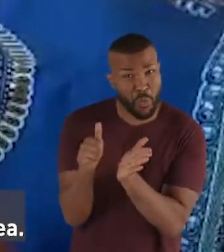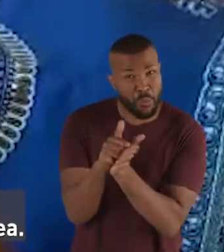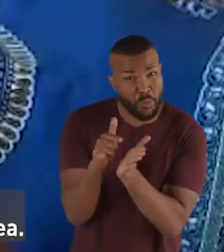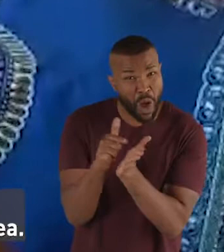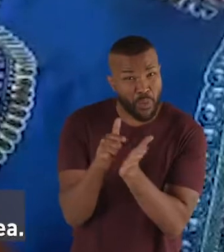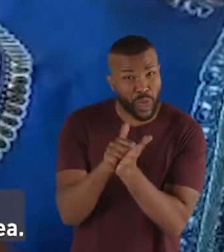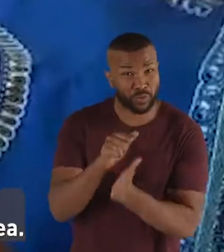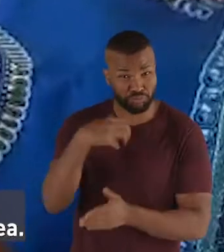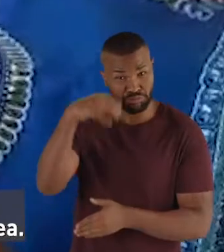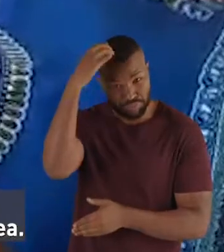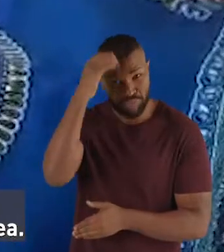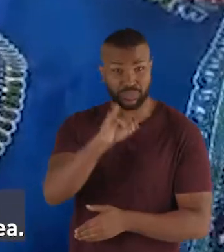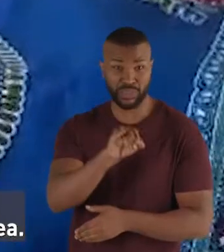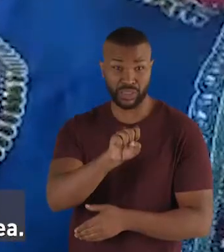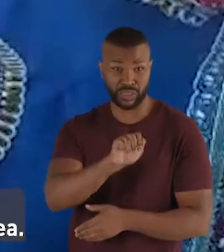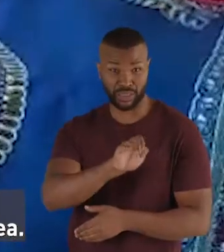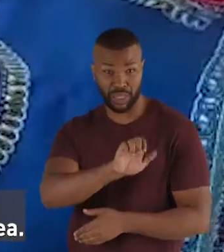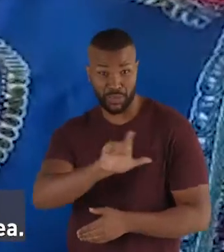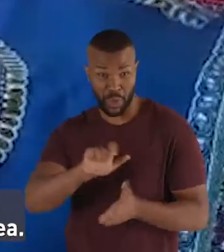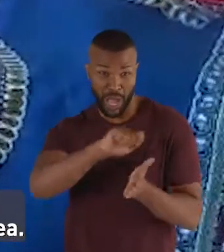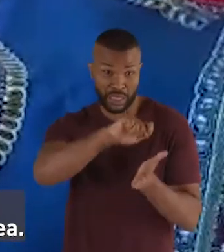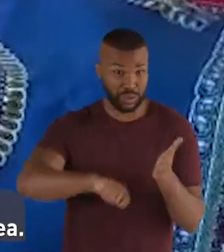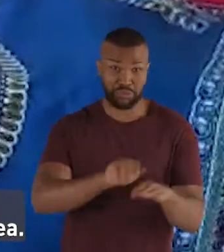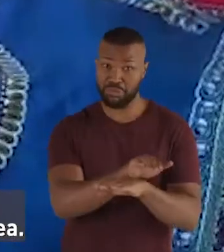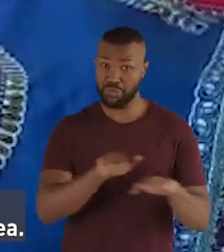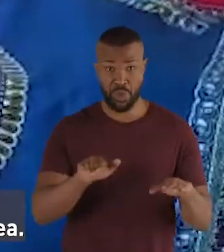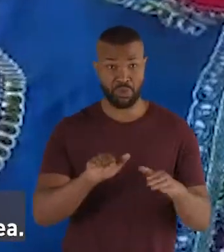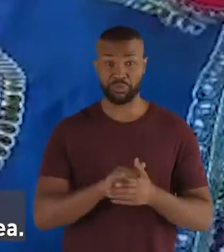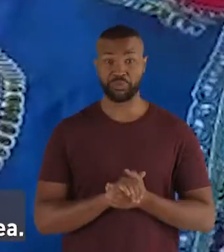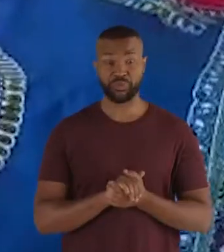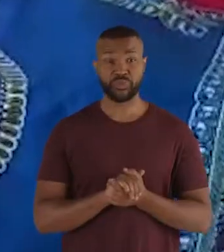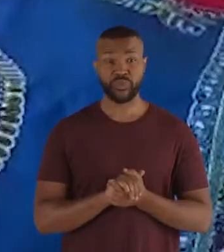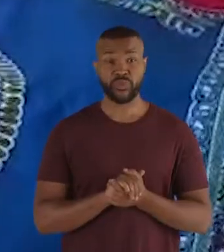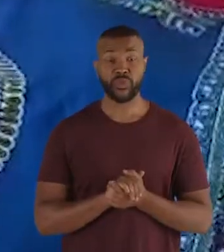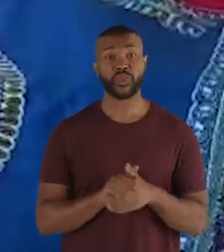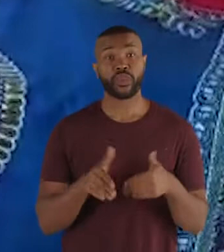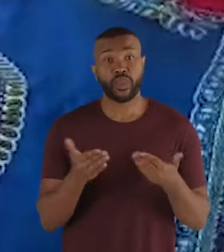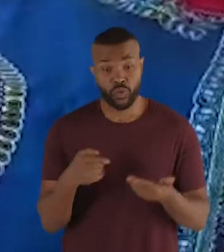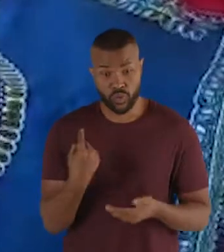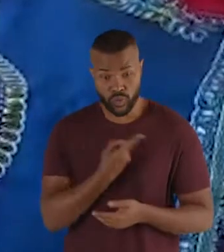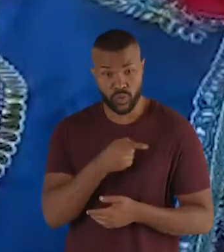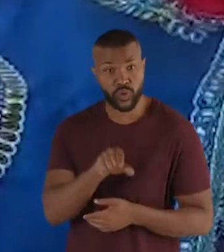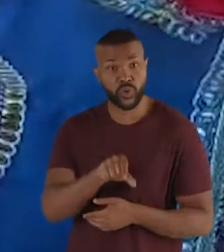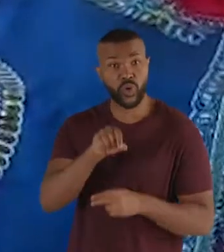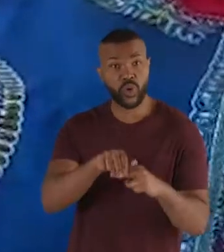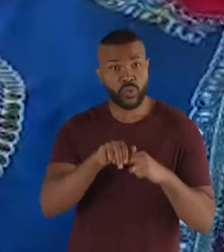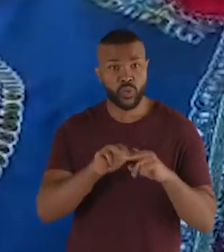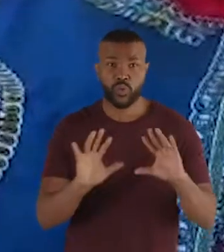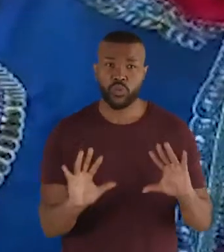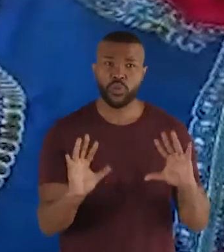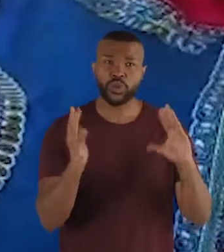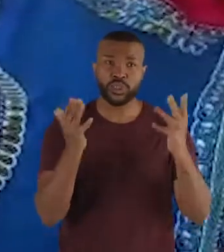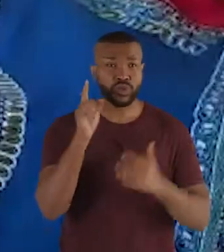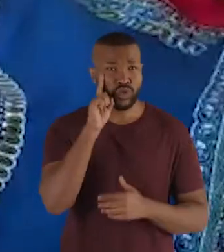princesa Isabel se encerrou logo após a assinatura da Lei Áurea. Quando optamos